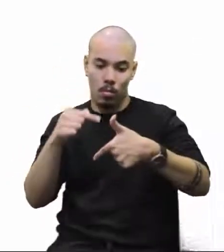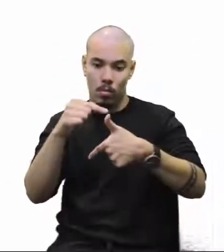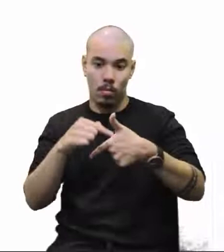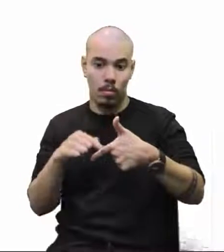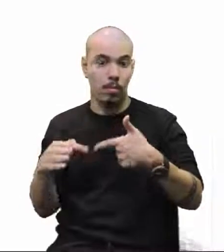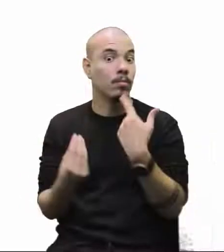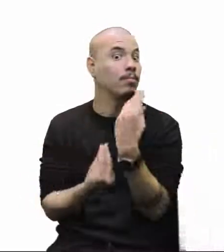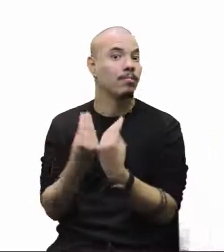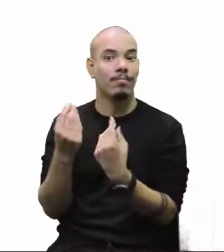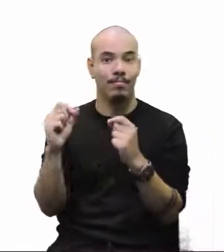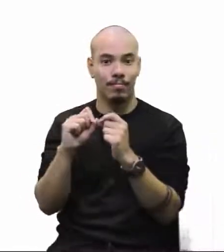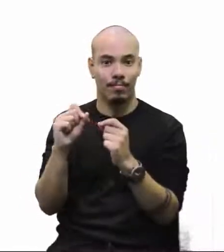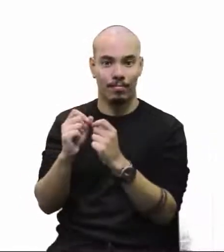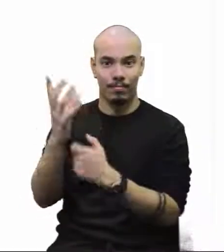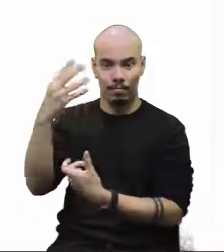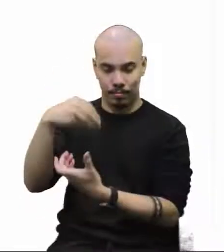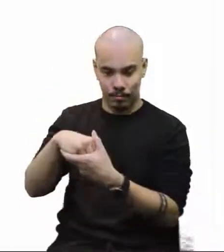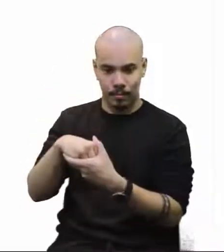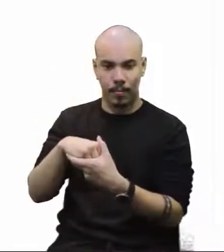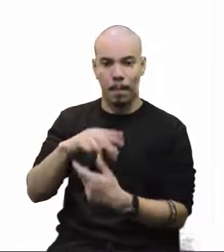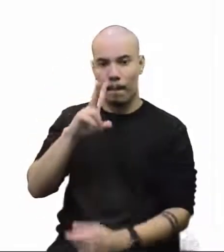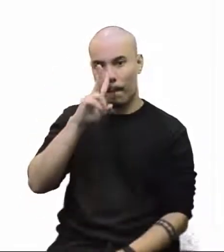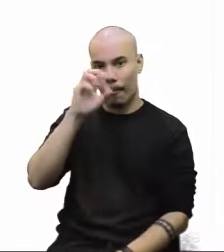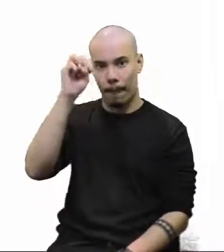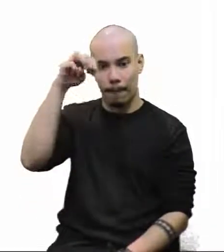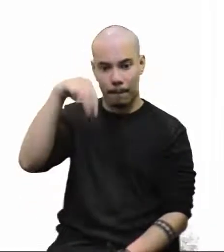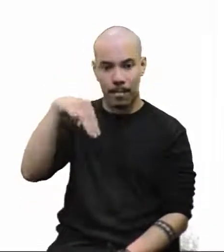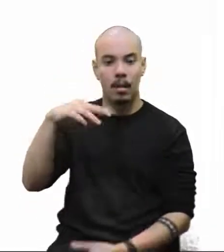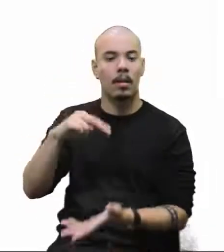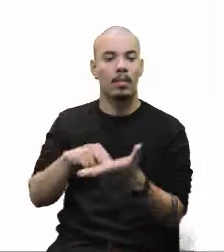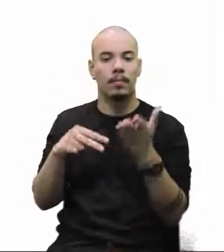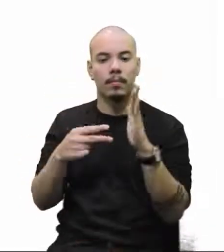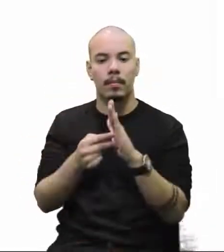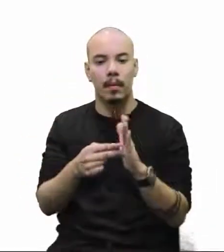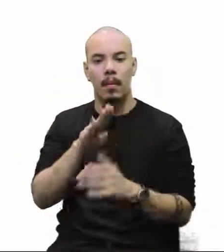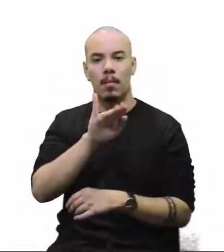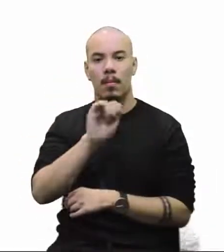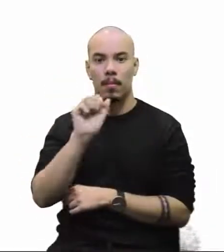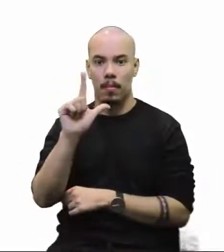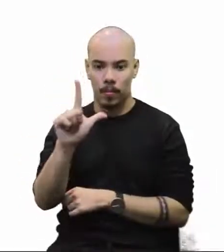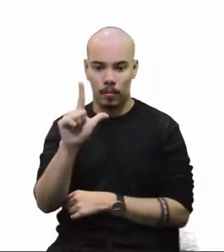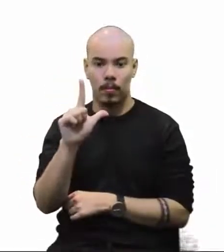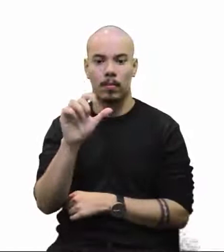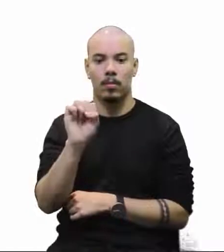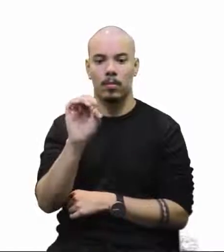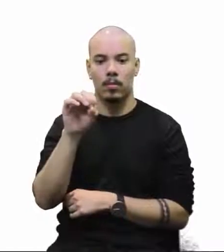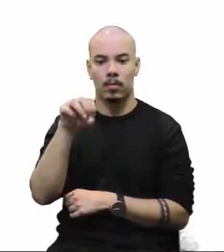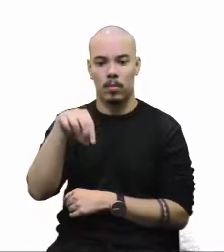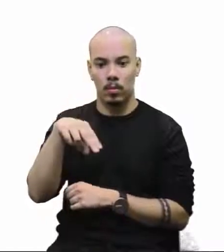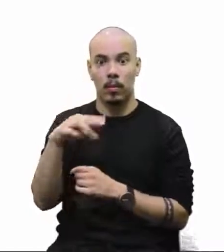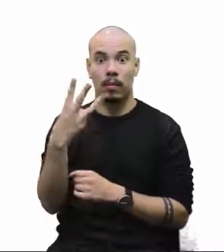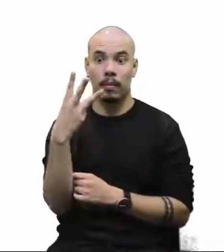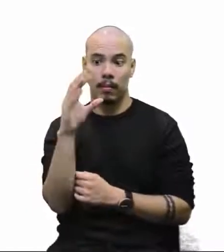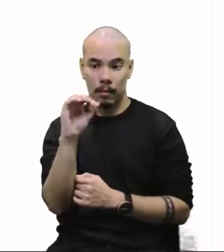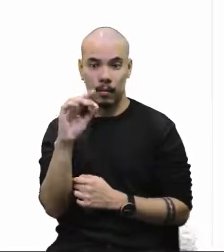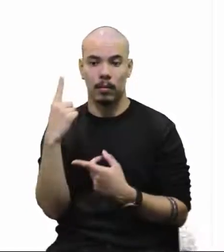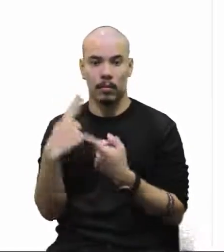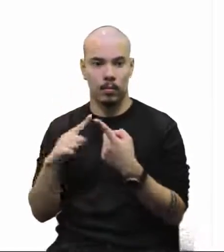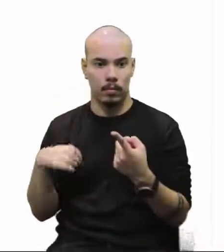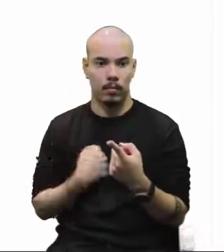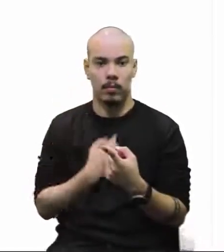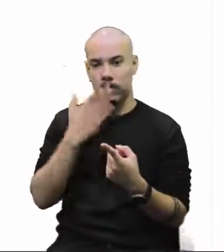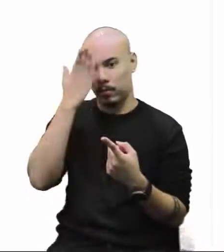vamos lá. Força magnética é bioseno de 30, né? Porque foi falado aqui, ó, que é um